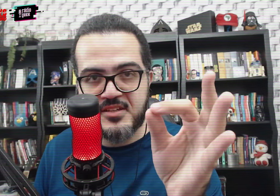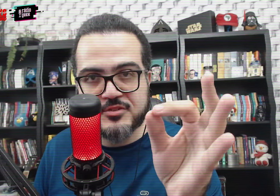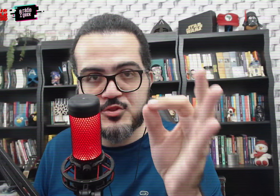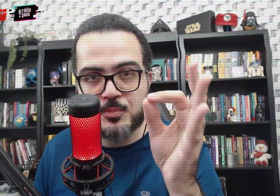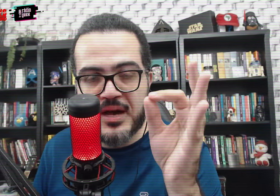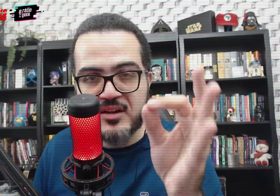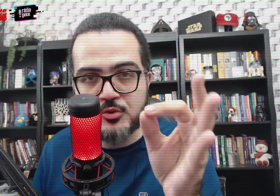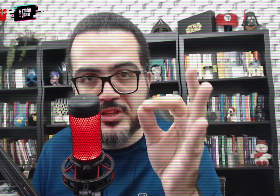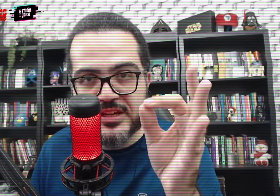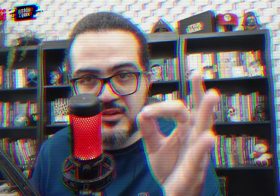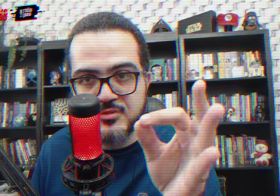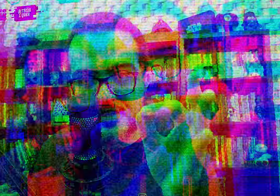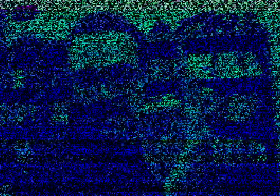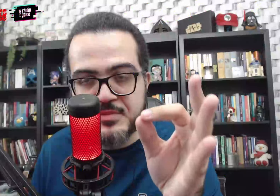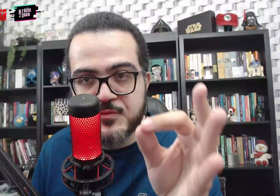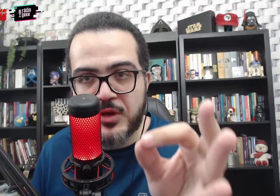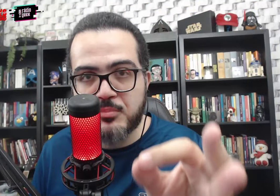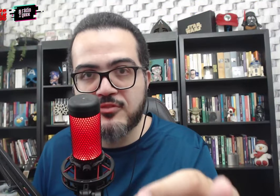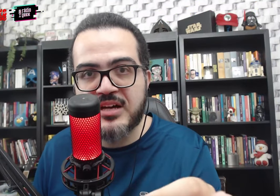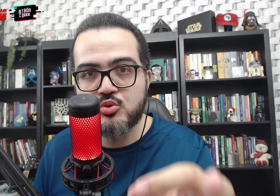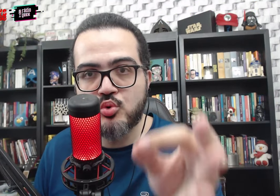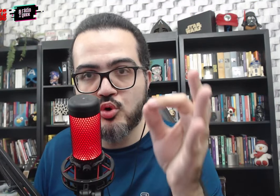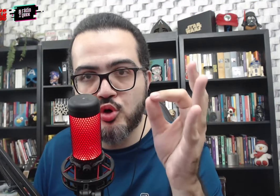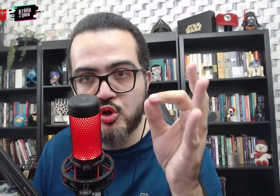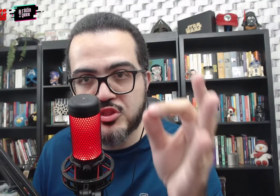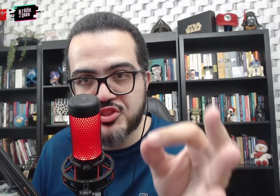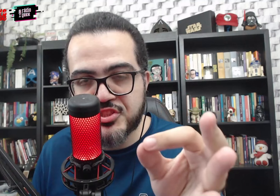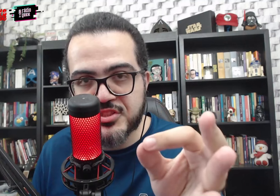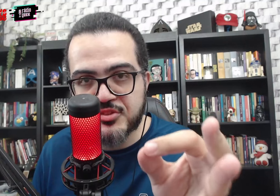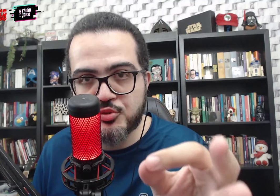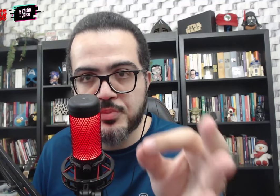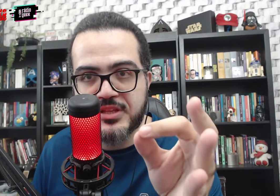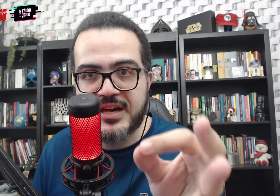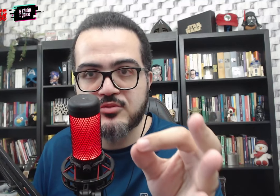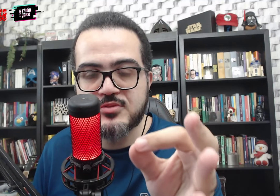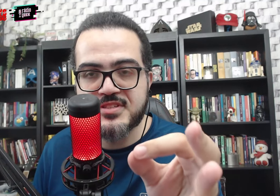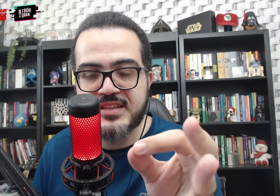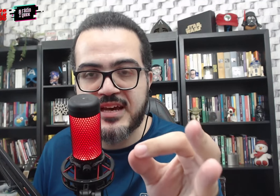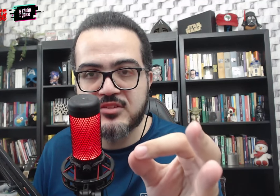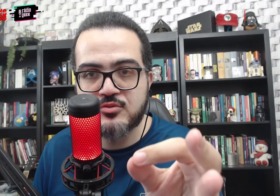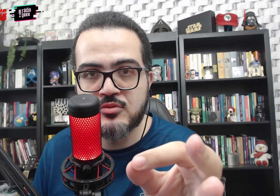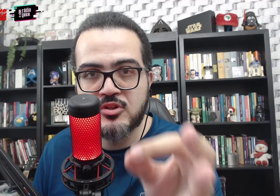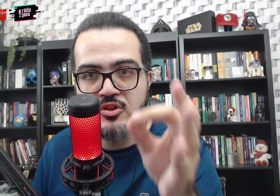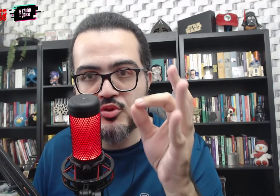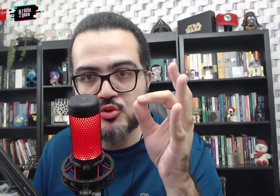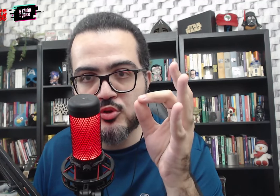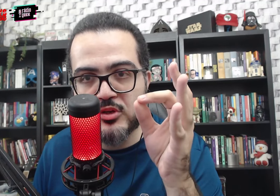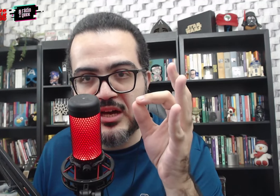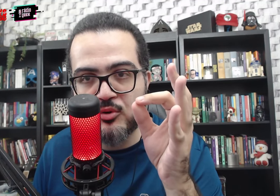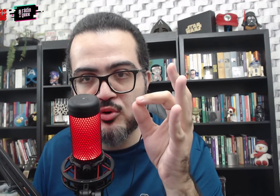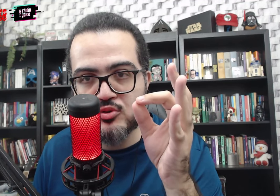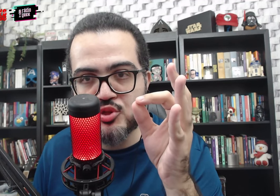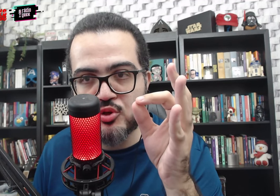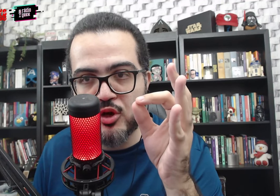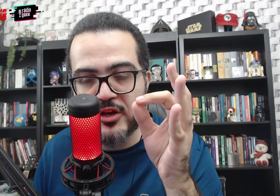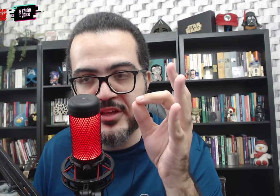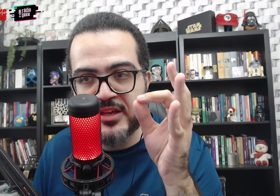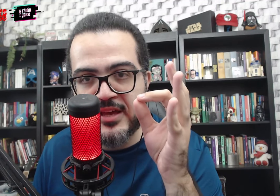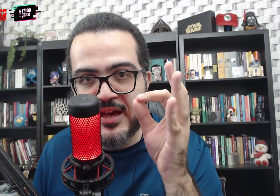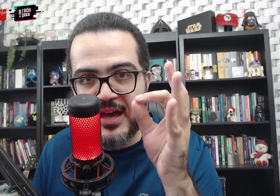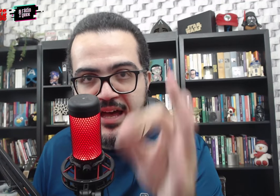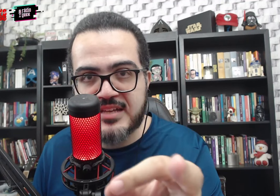Pois é queridos o Marco legal dos Games foi aprovado hoje no plenário do Senado no local onde